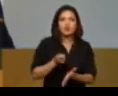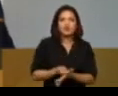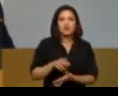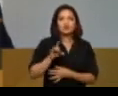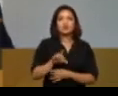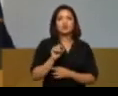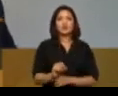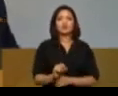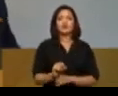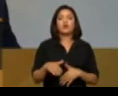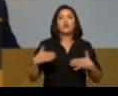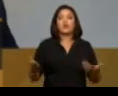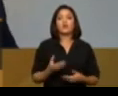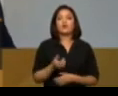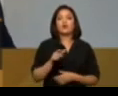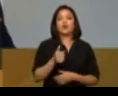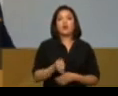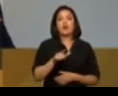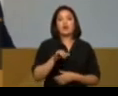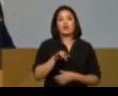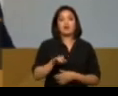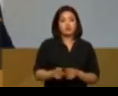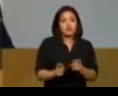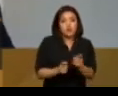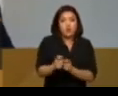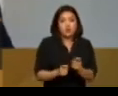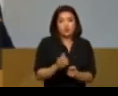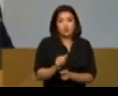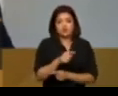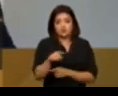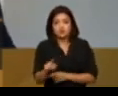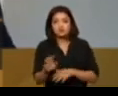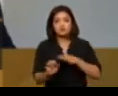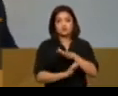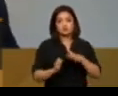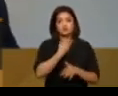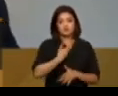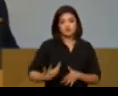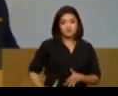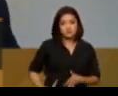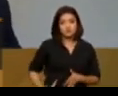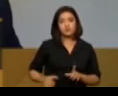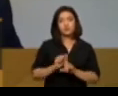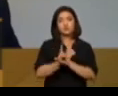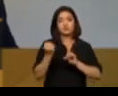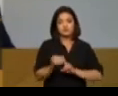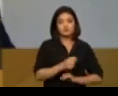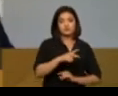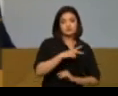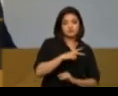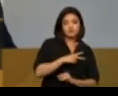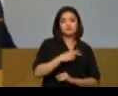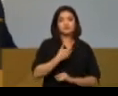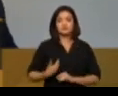apenas nos casos de alienação do controle acionário das empresas públicas e sociedade de economia mista,